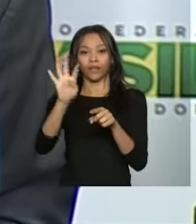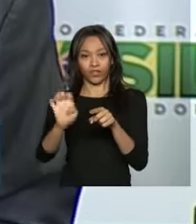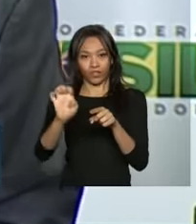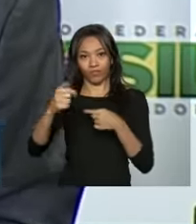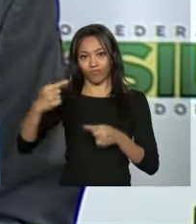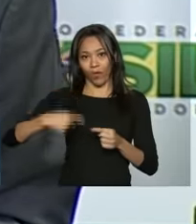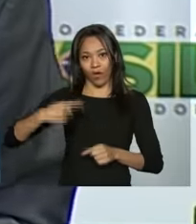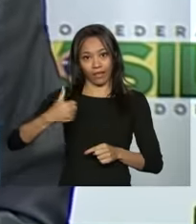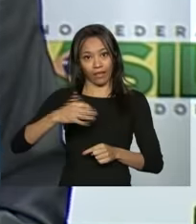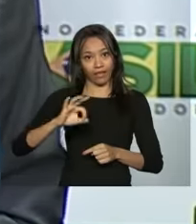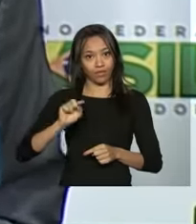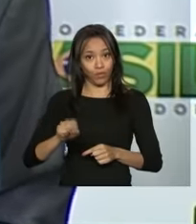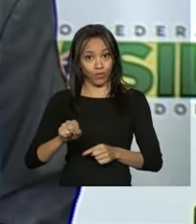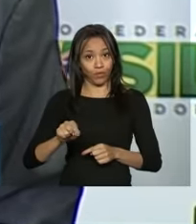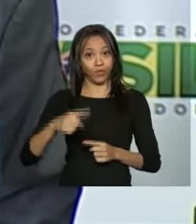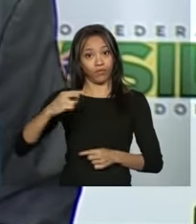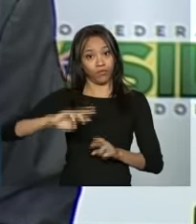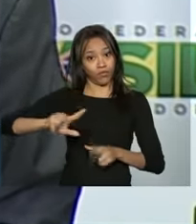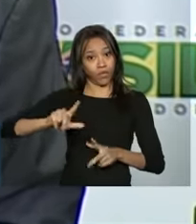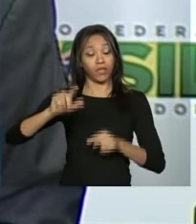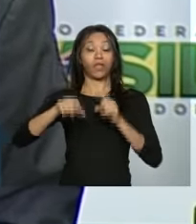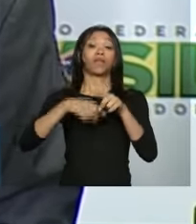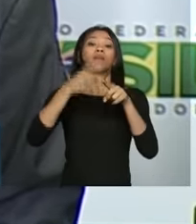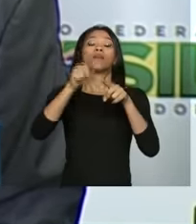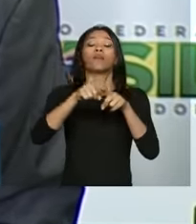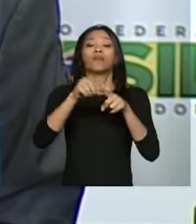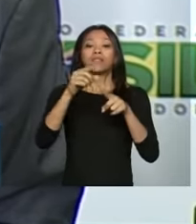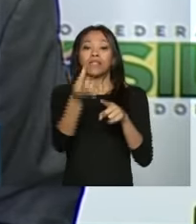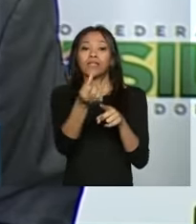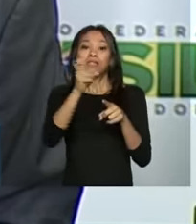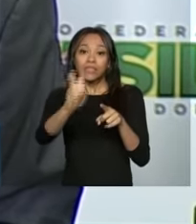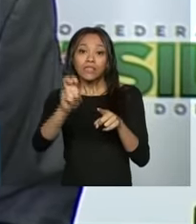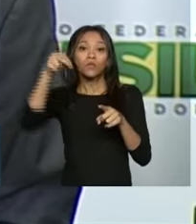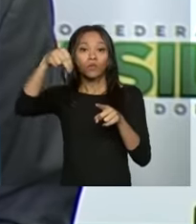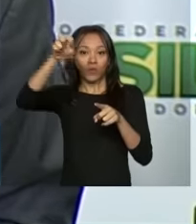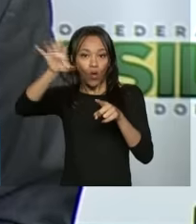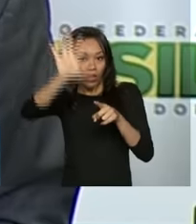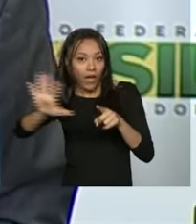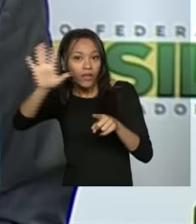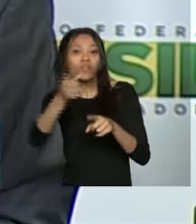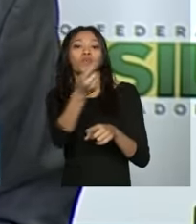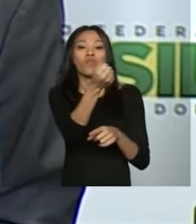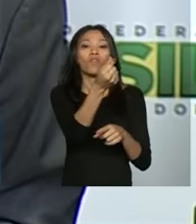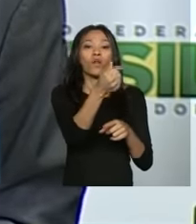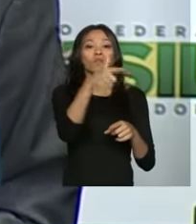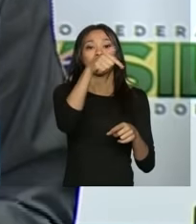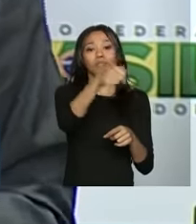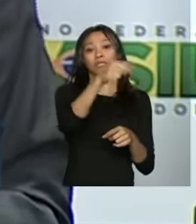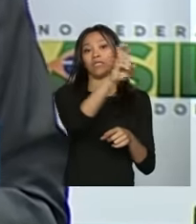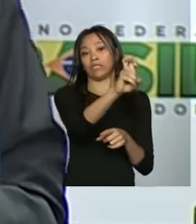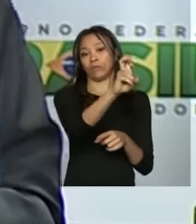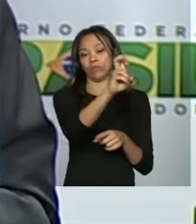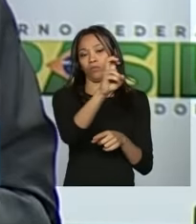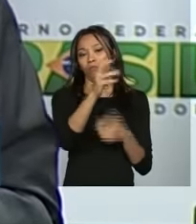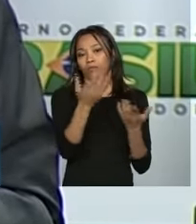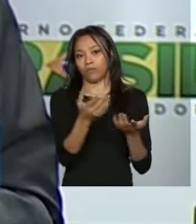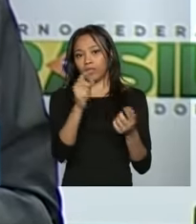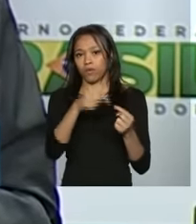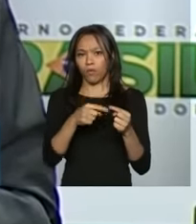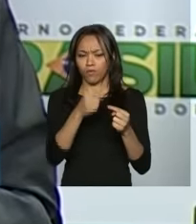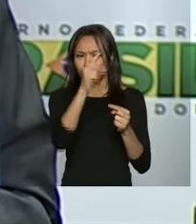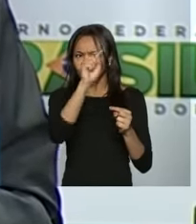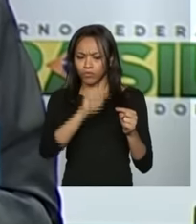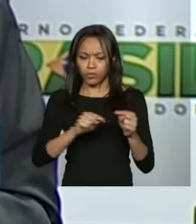explique 75.000 no centro-oeste 65.000 no nordeste 75.000 com uma variação entre